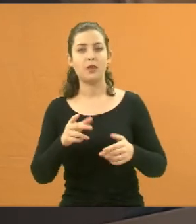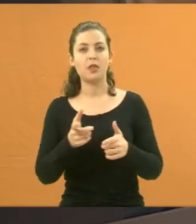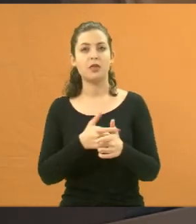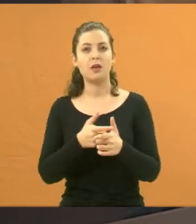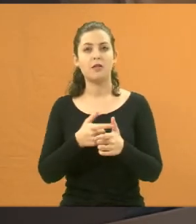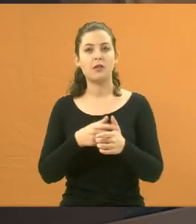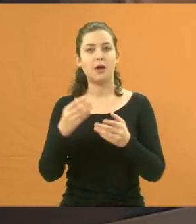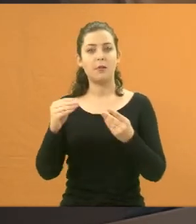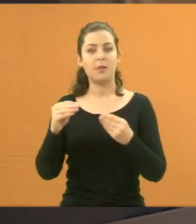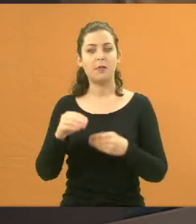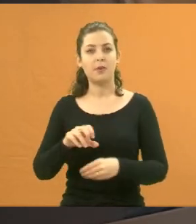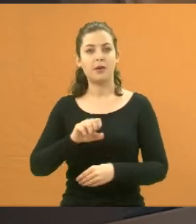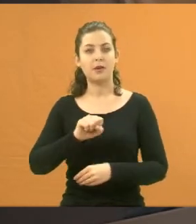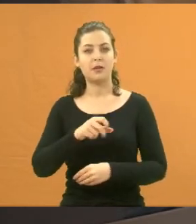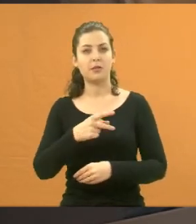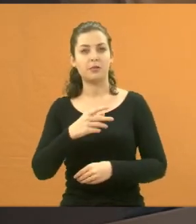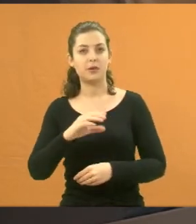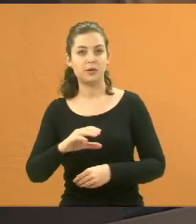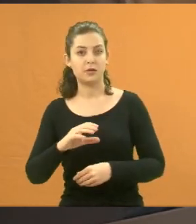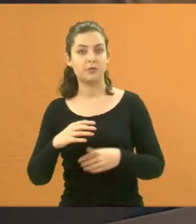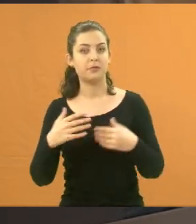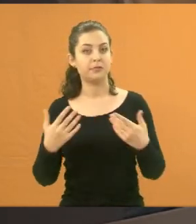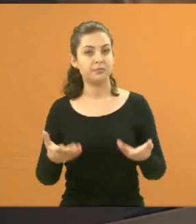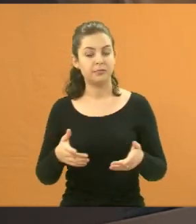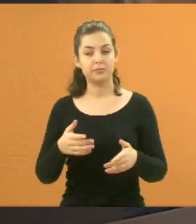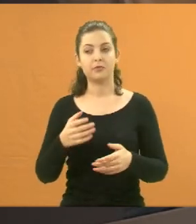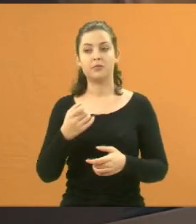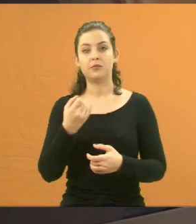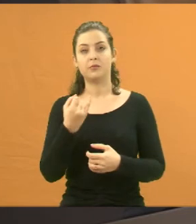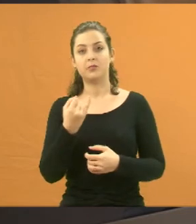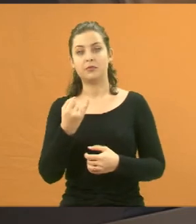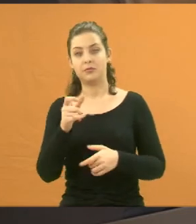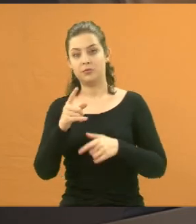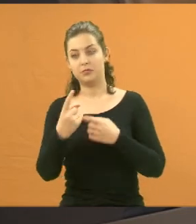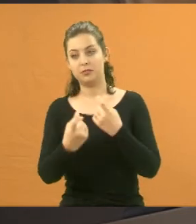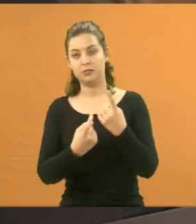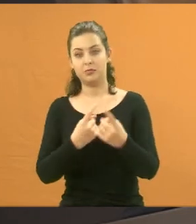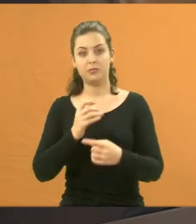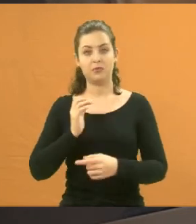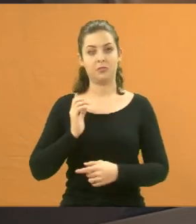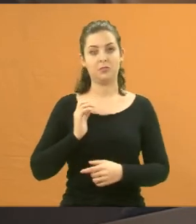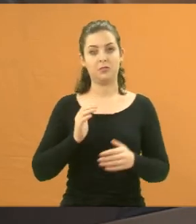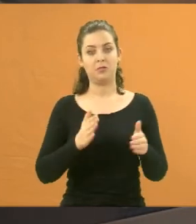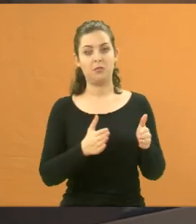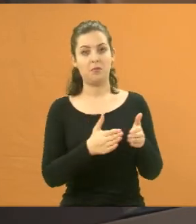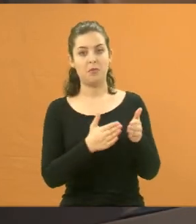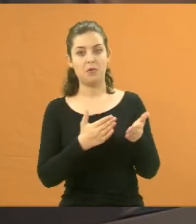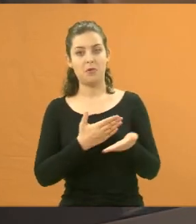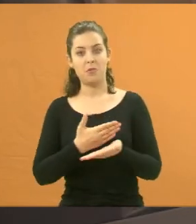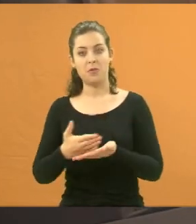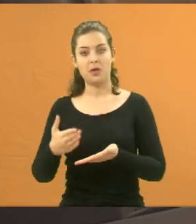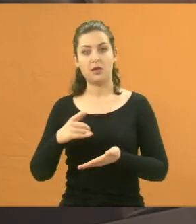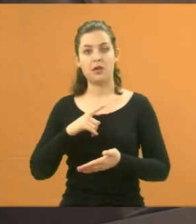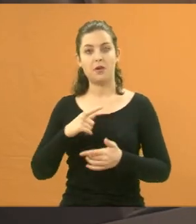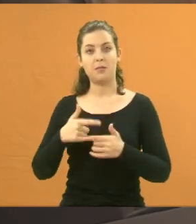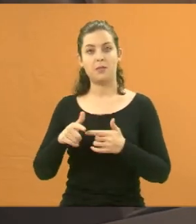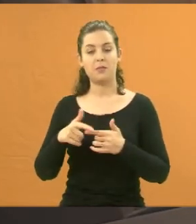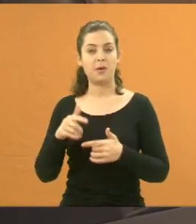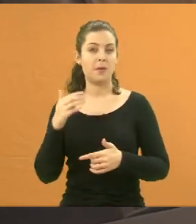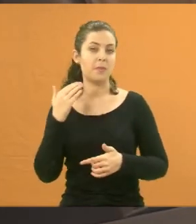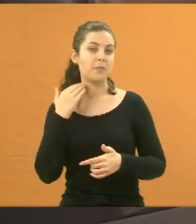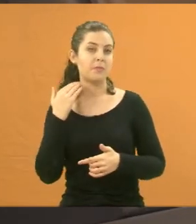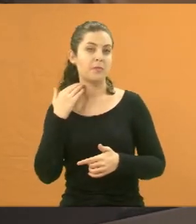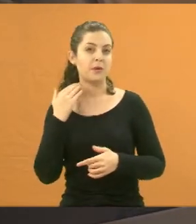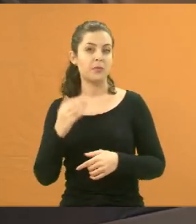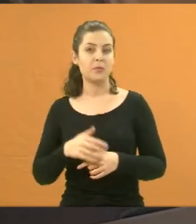para o Serviço de Proteção ao Crédito. Então as pessoas aí na cidade, independente de ser rico ou pobre, vão começar a ter problema em banco, a hora